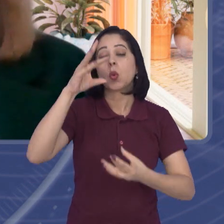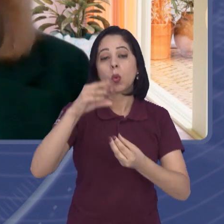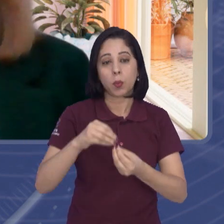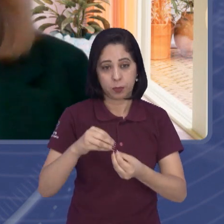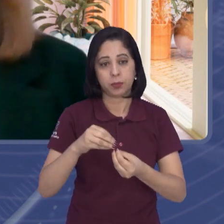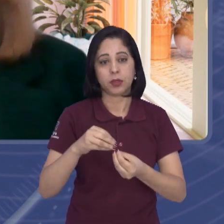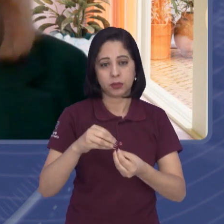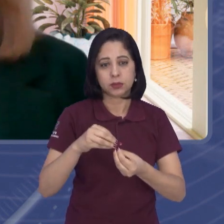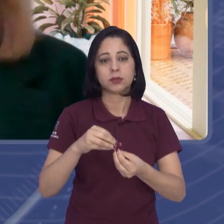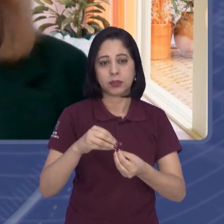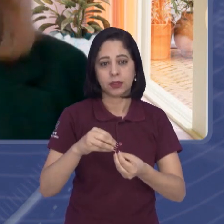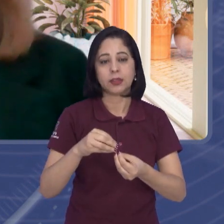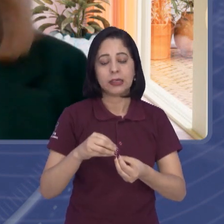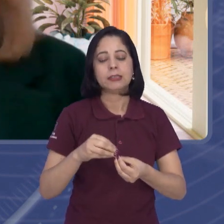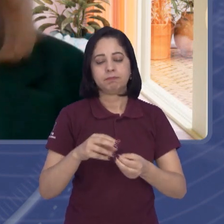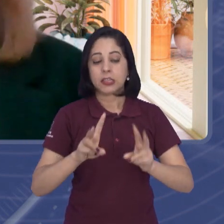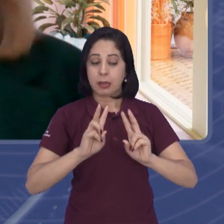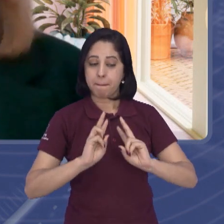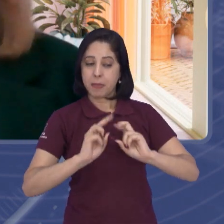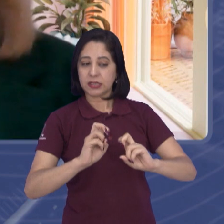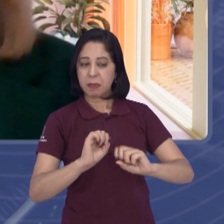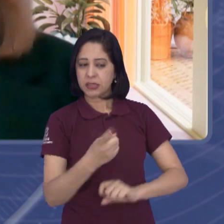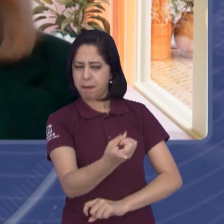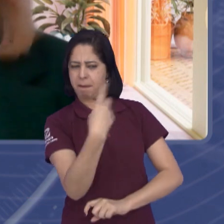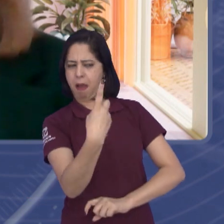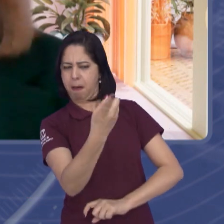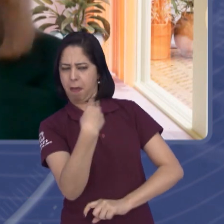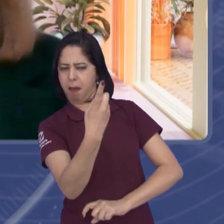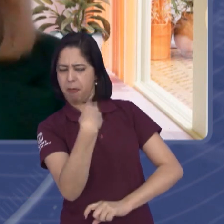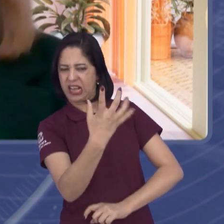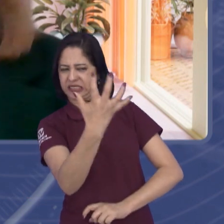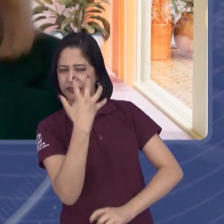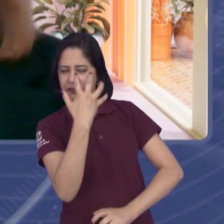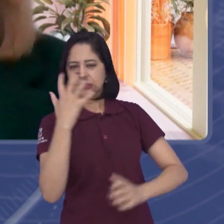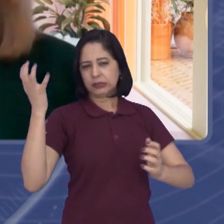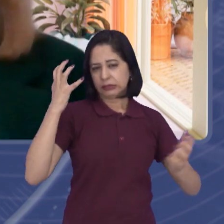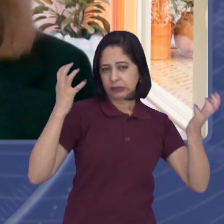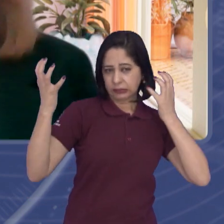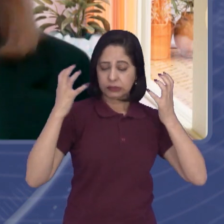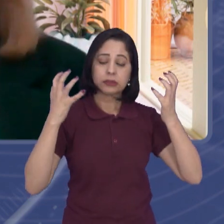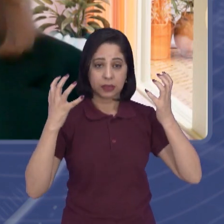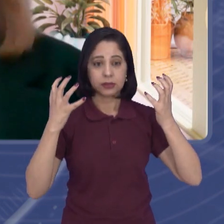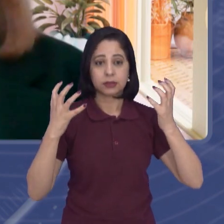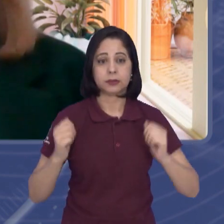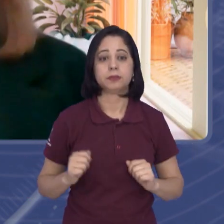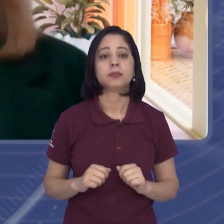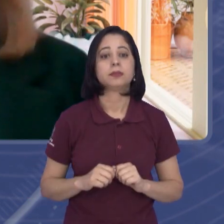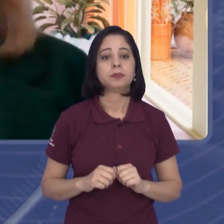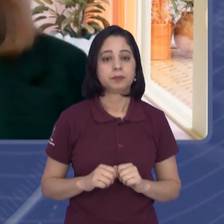você identificar quando está sendo feito ou para você não fazer, né? Então, conhecimento é a ferramenta, é a chave para